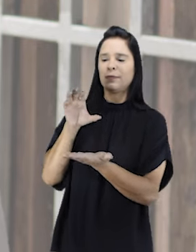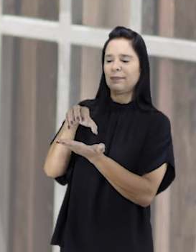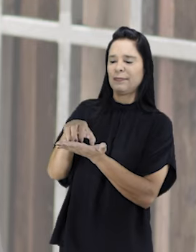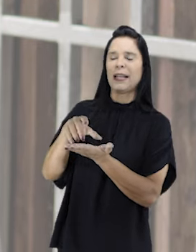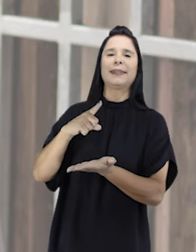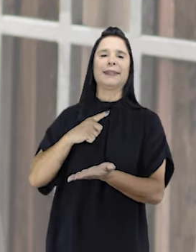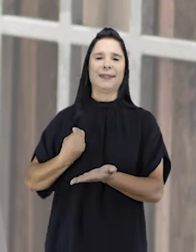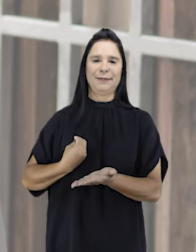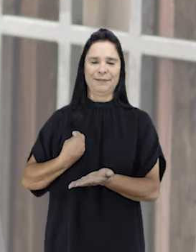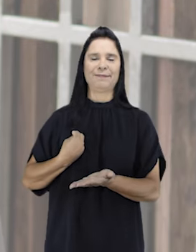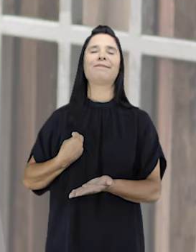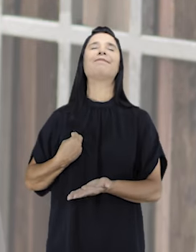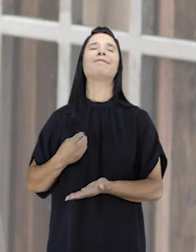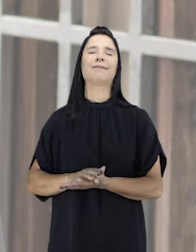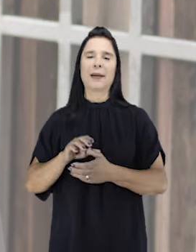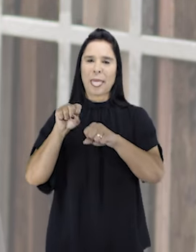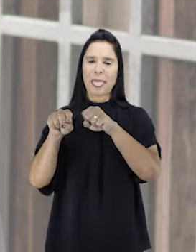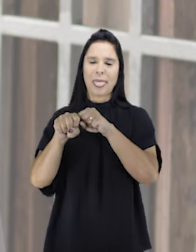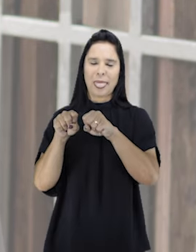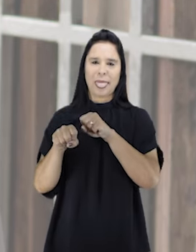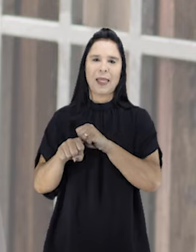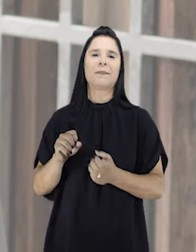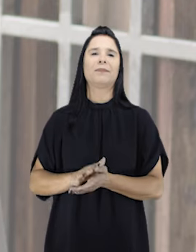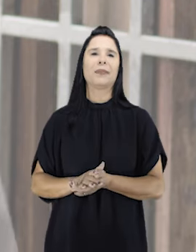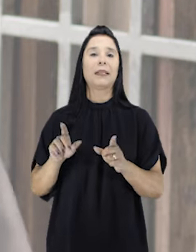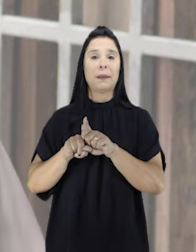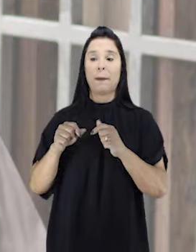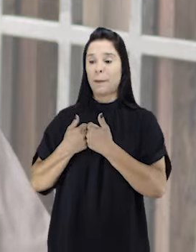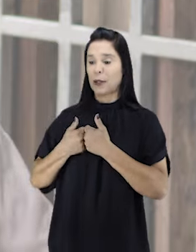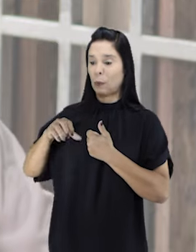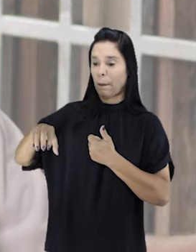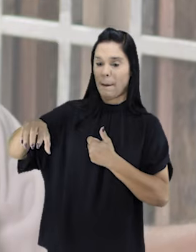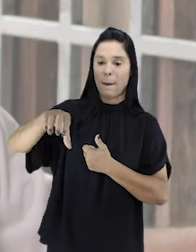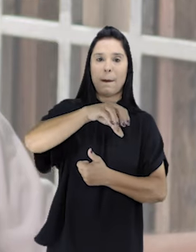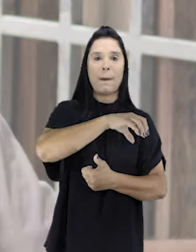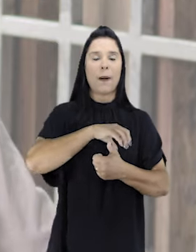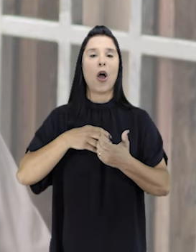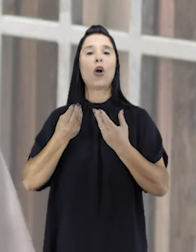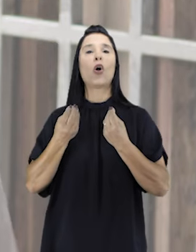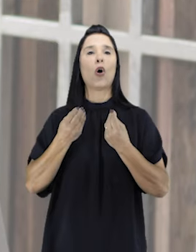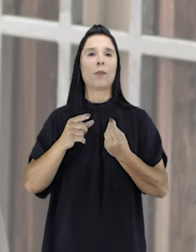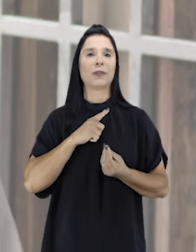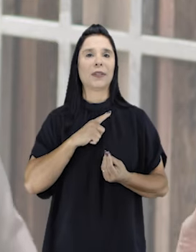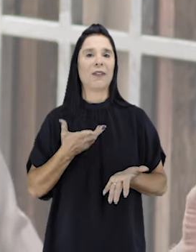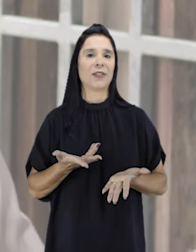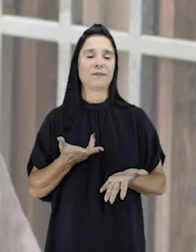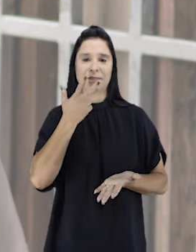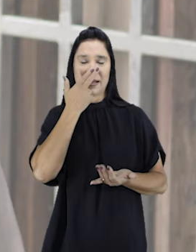da estação, né, pelo estado da edificação, pelo entorno, como ele